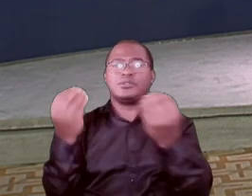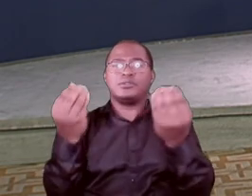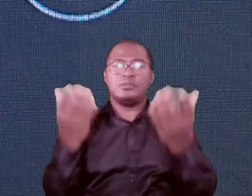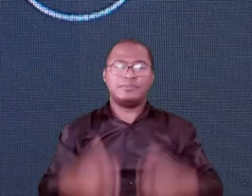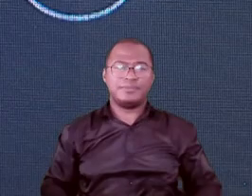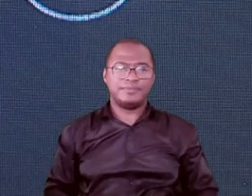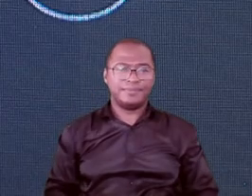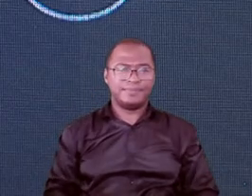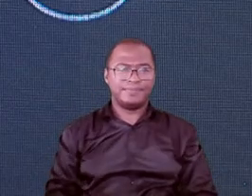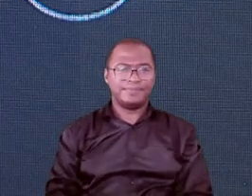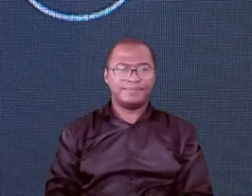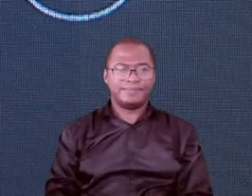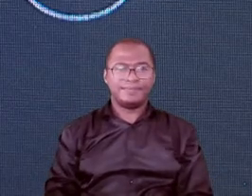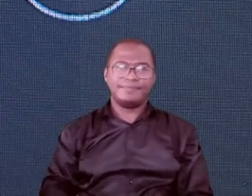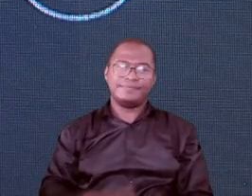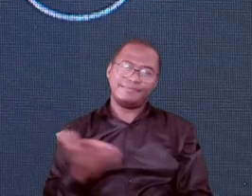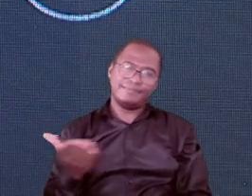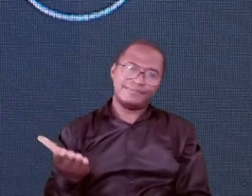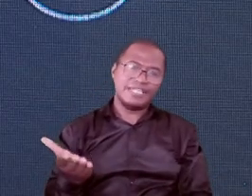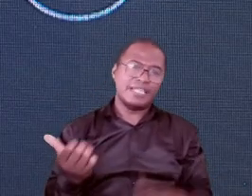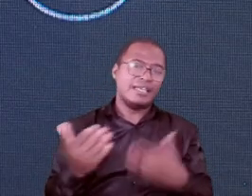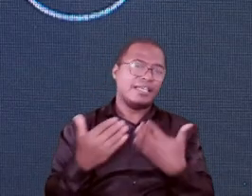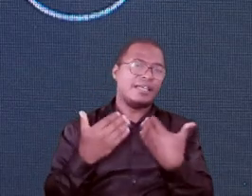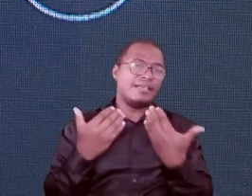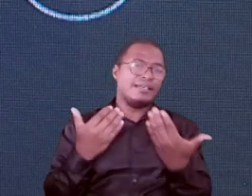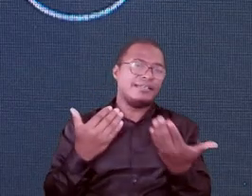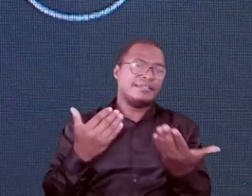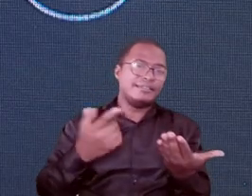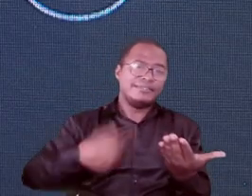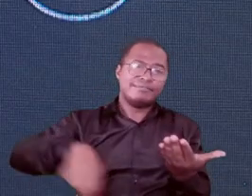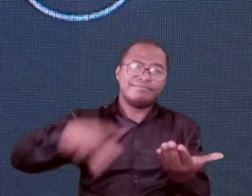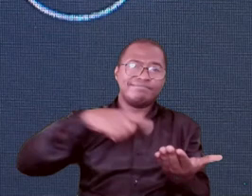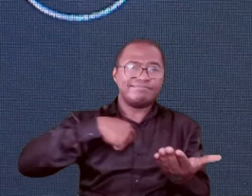eu básico bem feito né a gente tem que